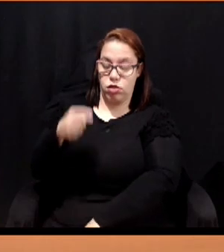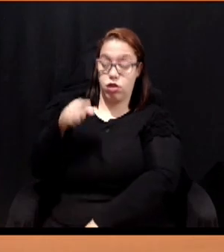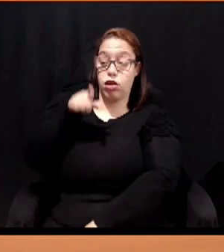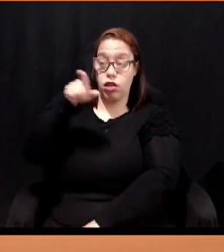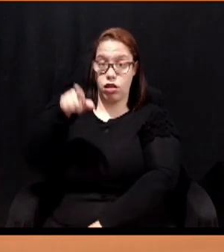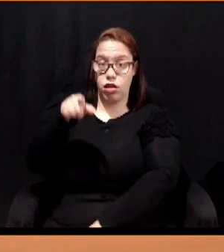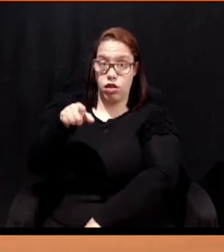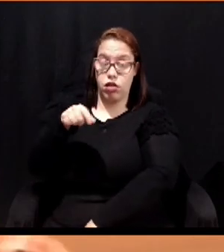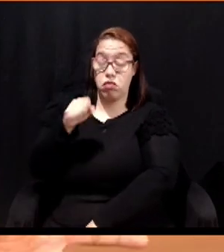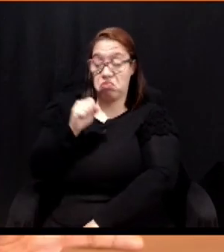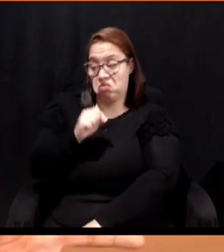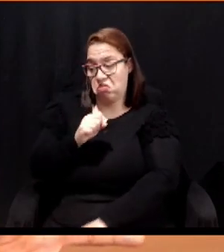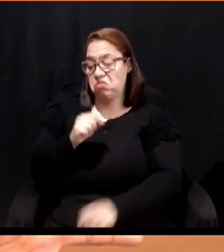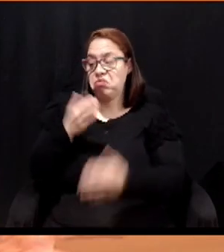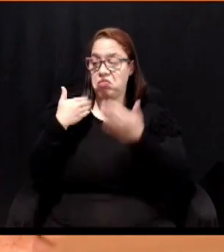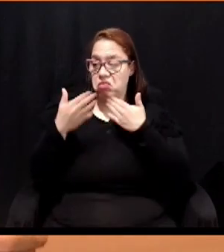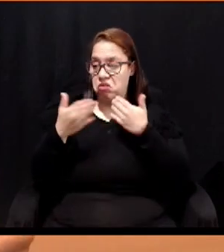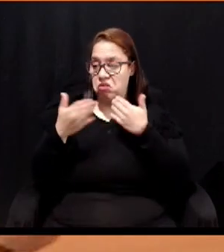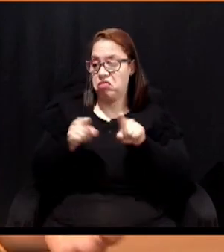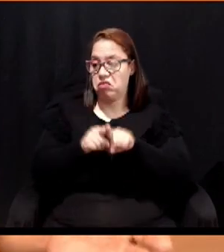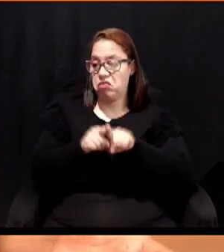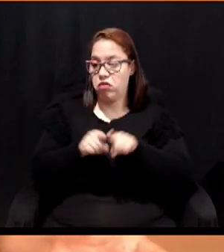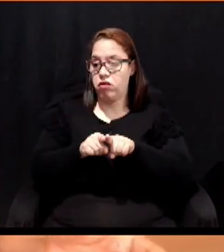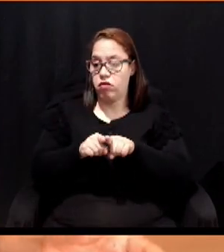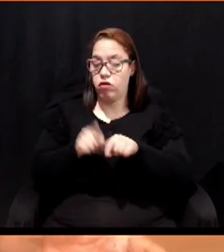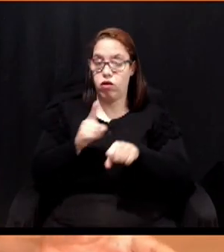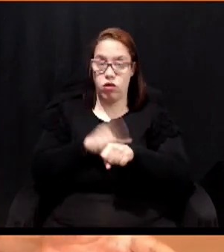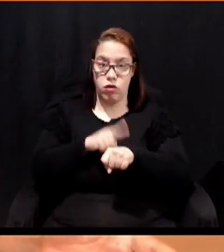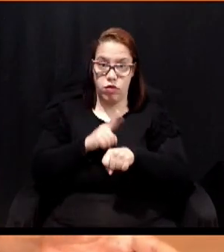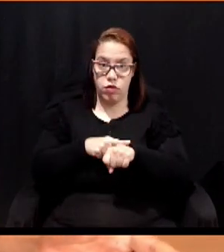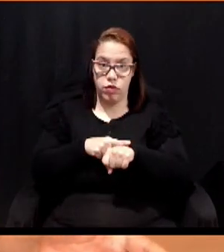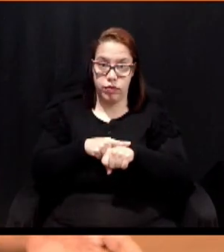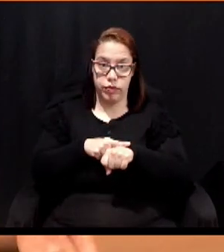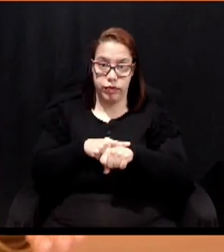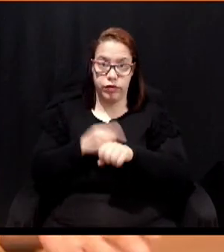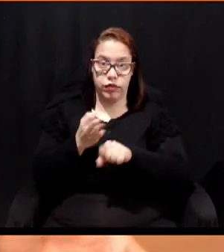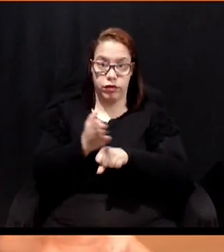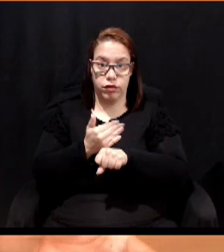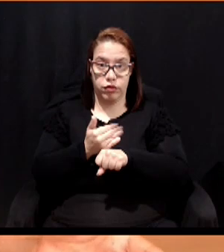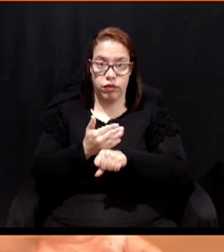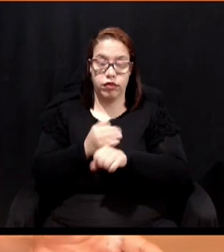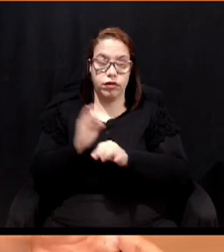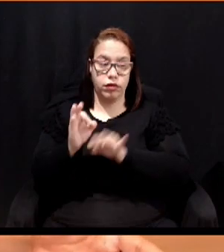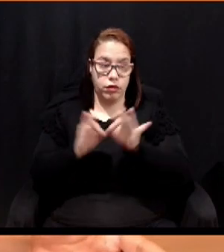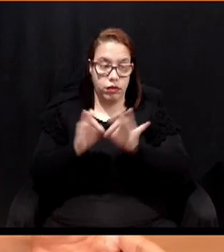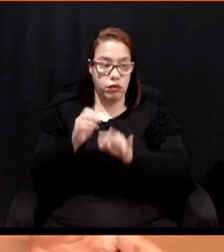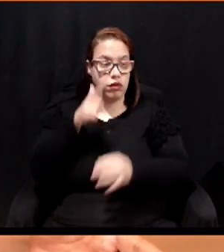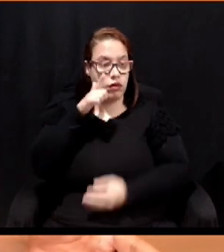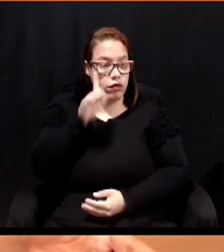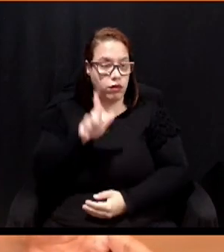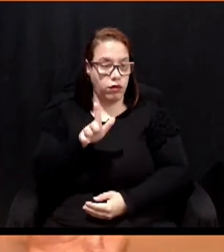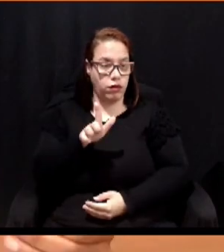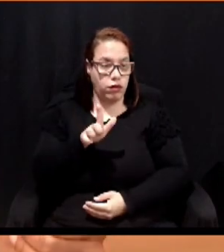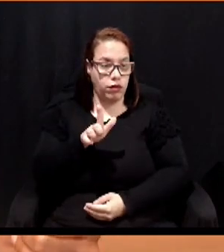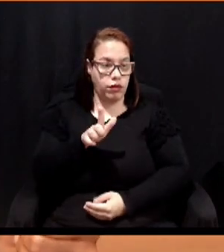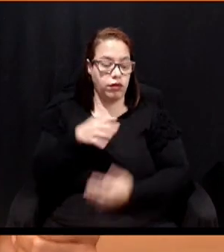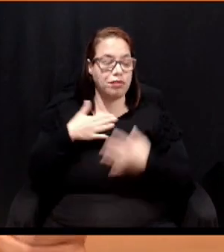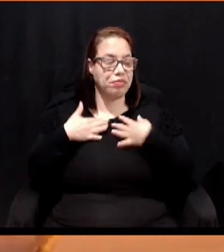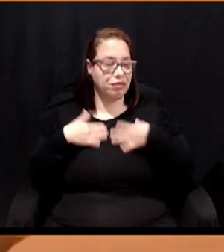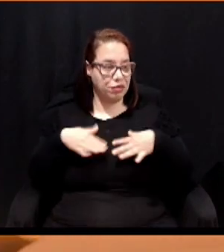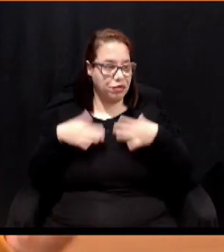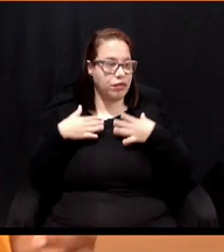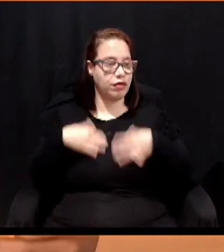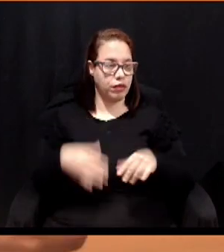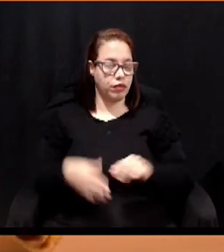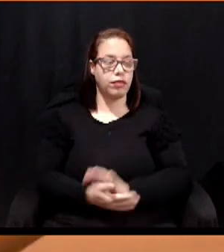possa conversar também no outro horário. Tendo essa antecedência, né, esse planejamento, a gente consegue fazer isso com mais tranquilidade. Né? E aí a